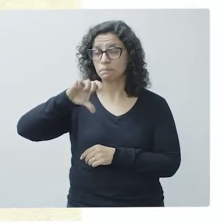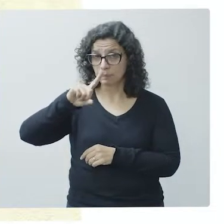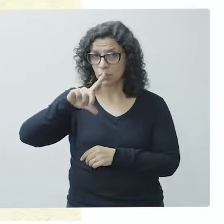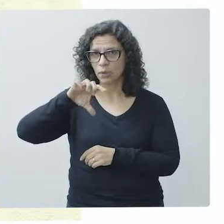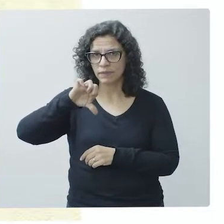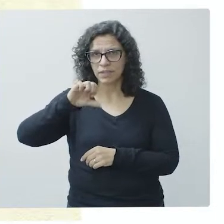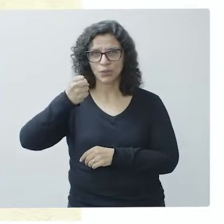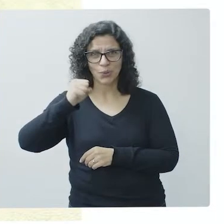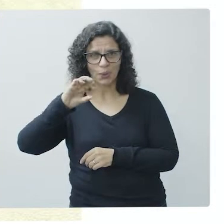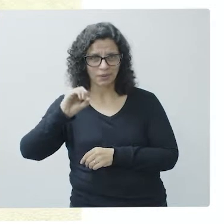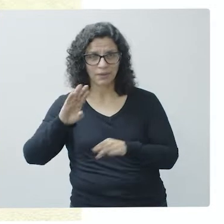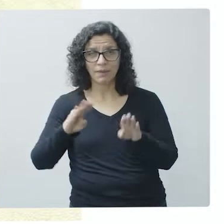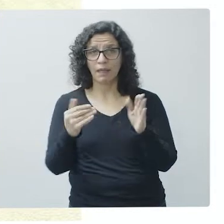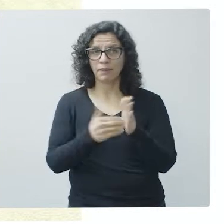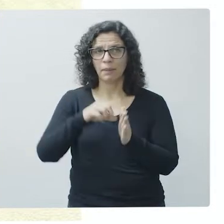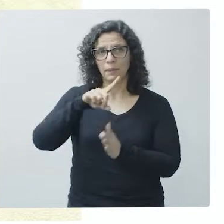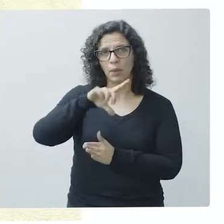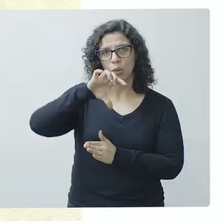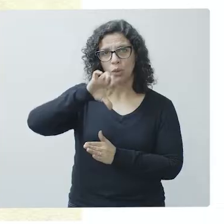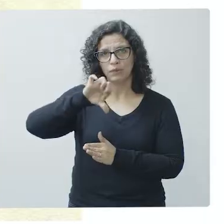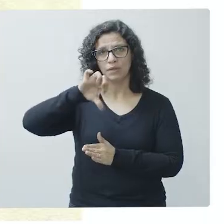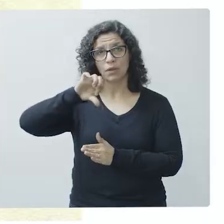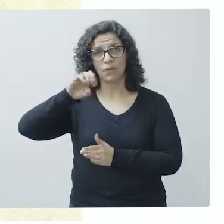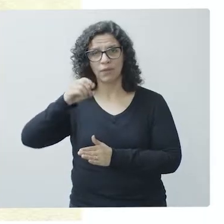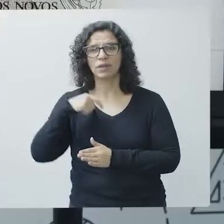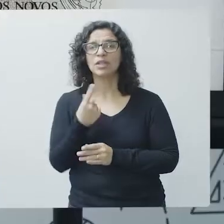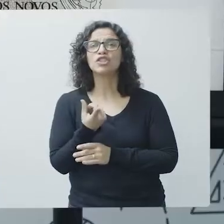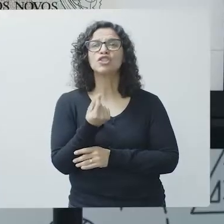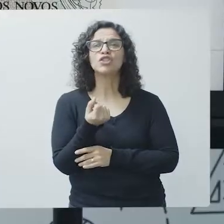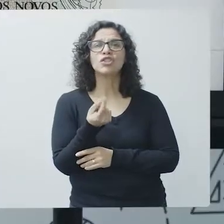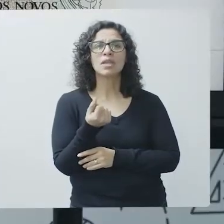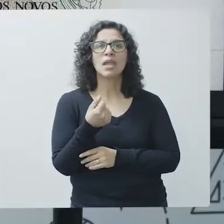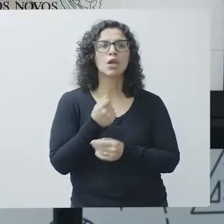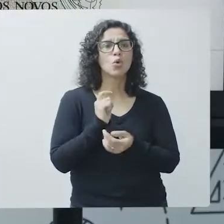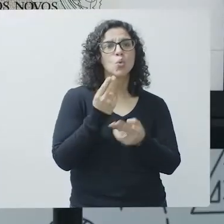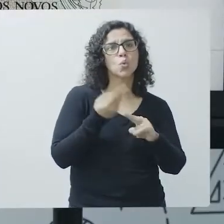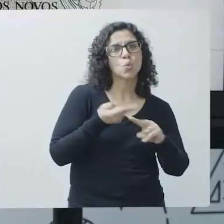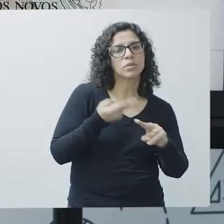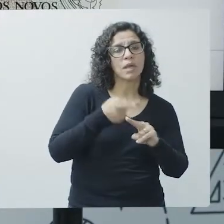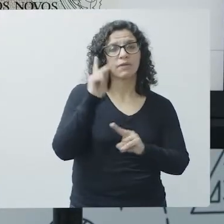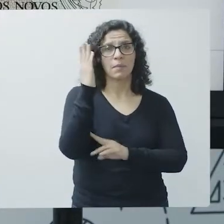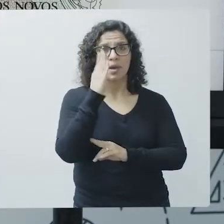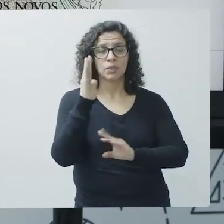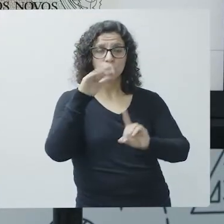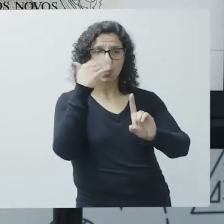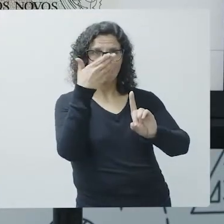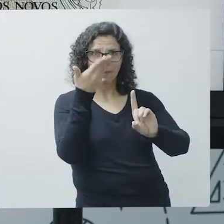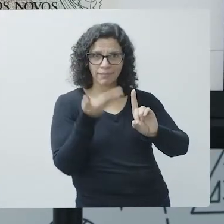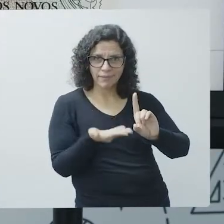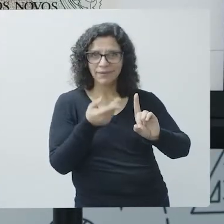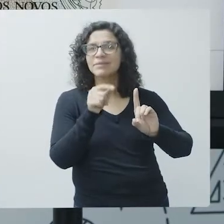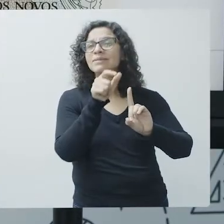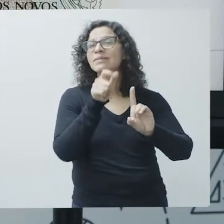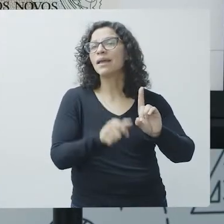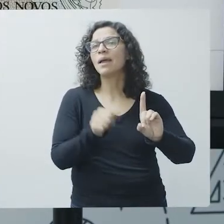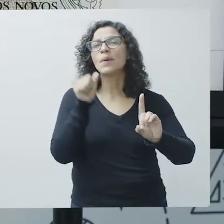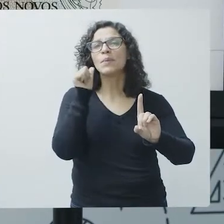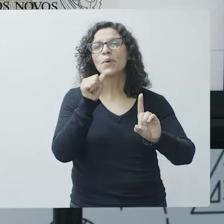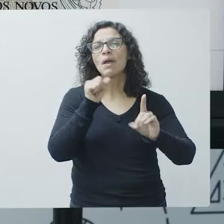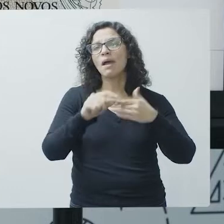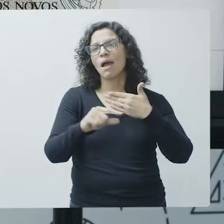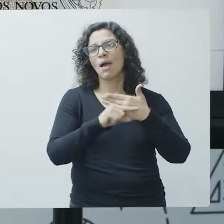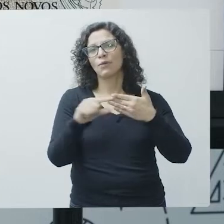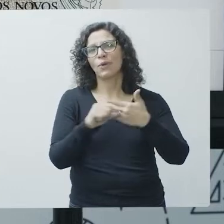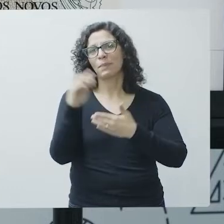1980 até ali 1990, nós tivemos essa cédula homenageando quem? Homenageando